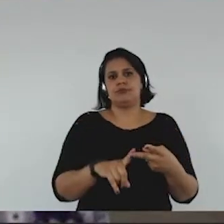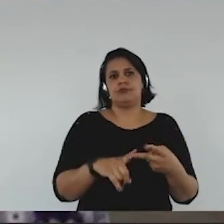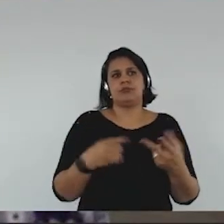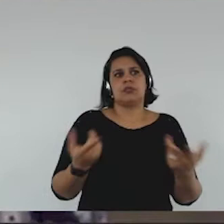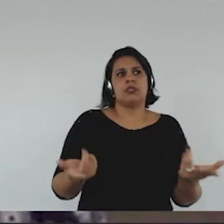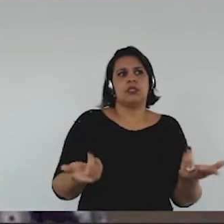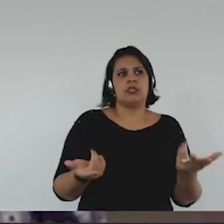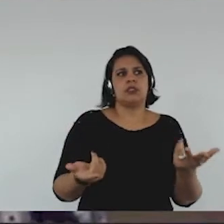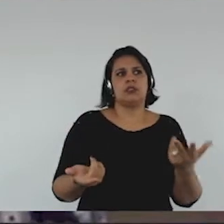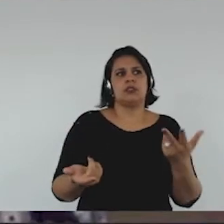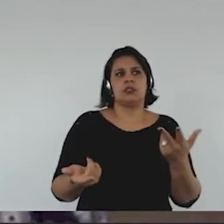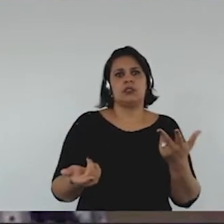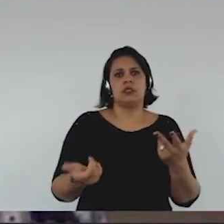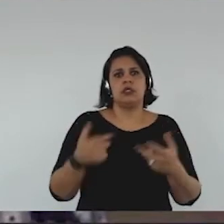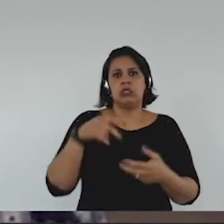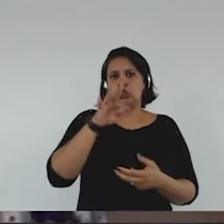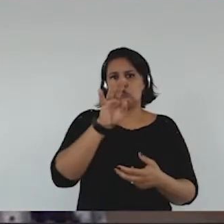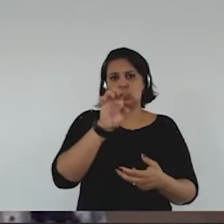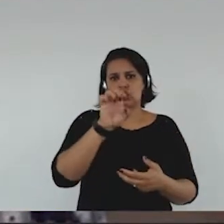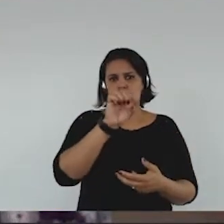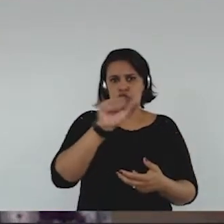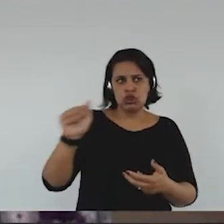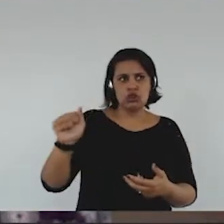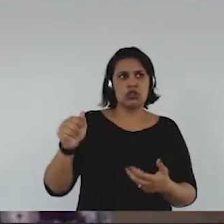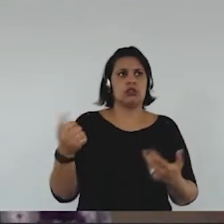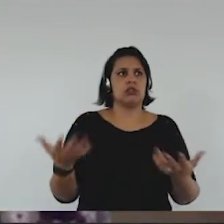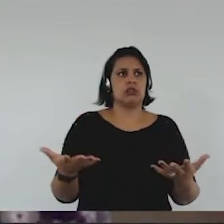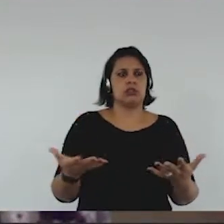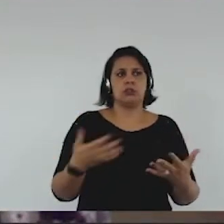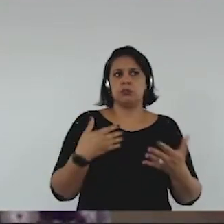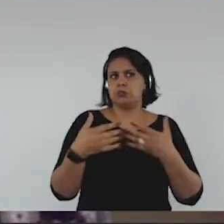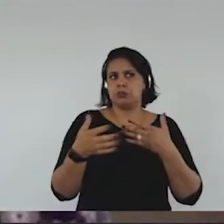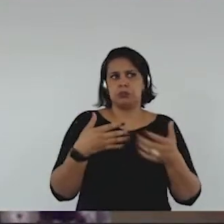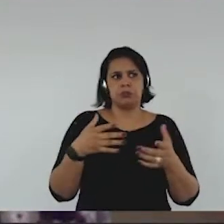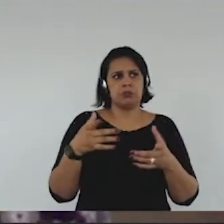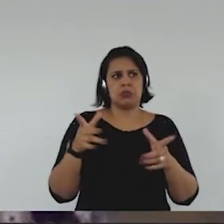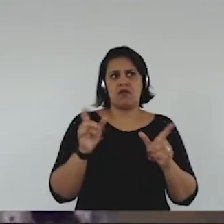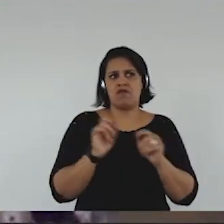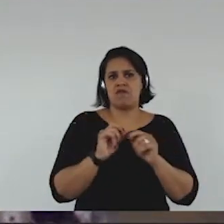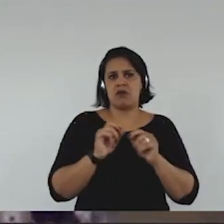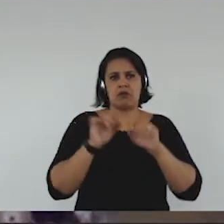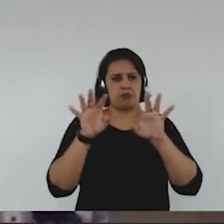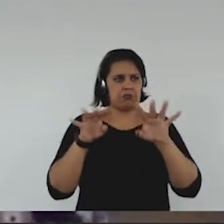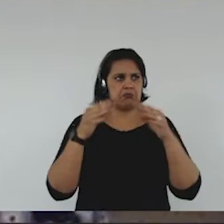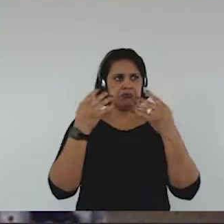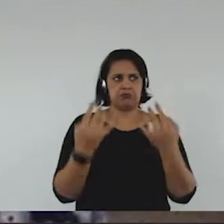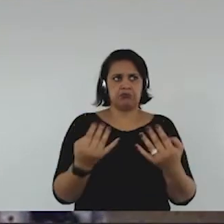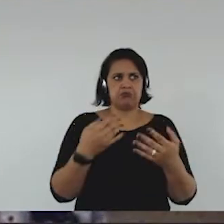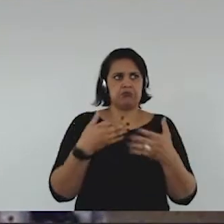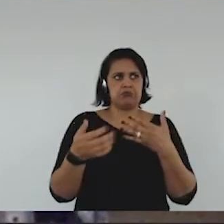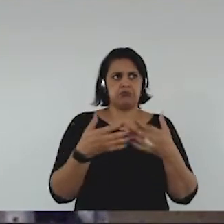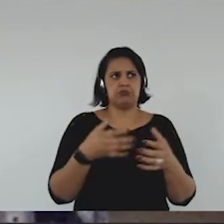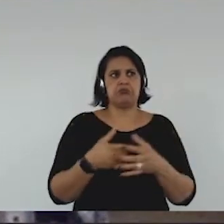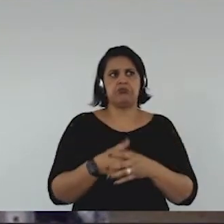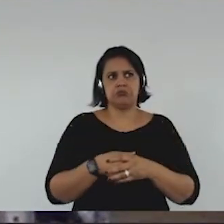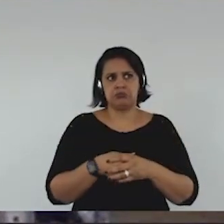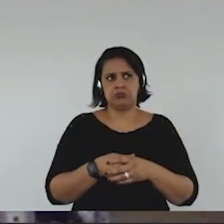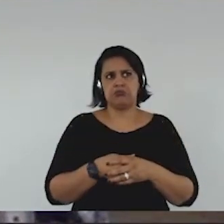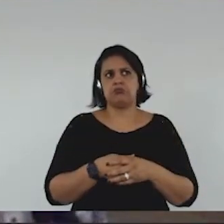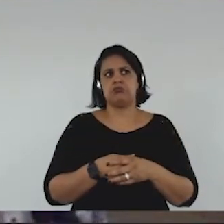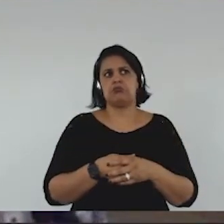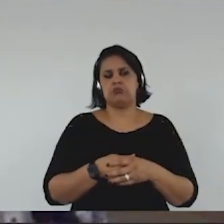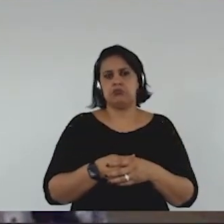outras plataformas para realização de audiência, e elas estão adequadamente fazendo treinamentos com